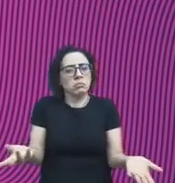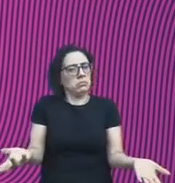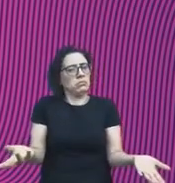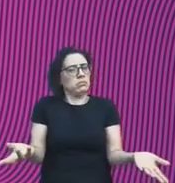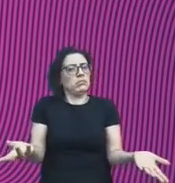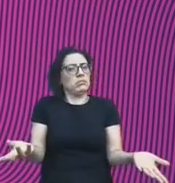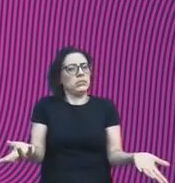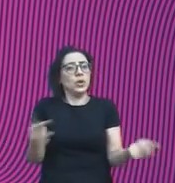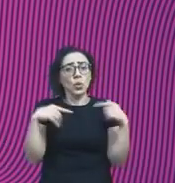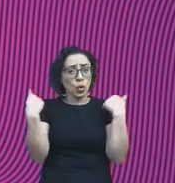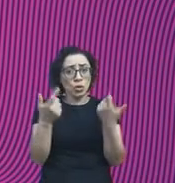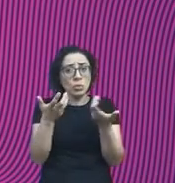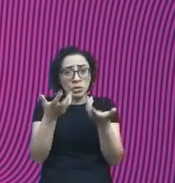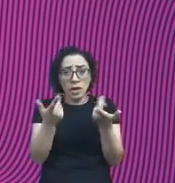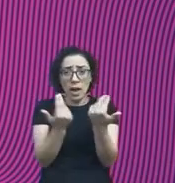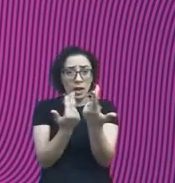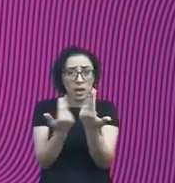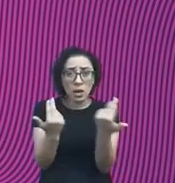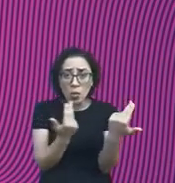existem impedimentos